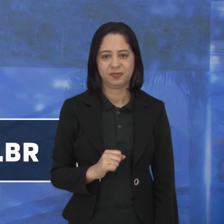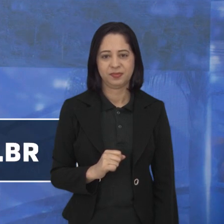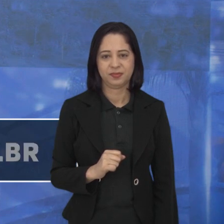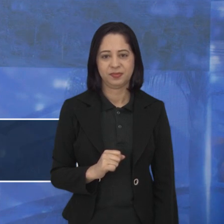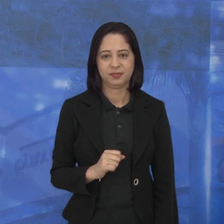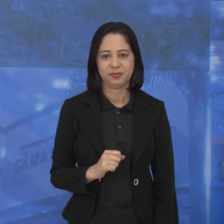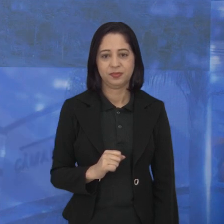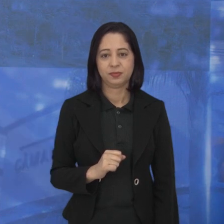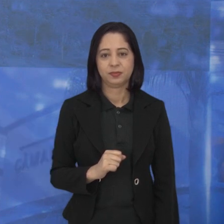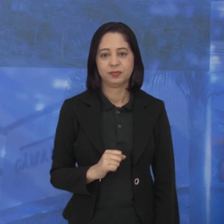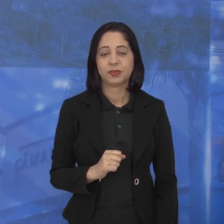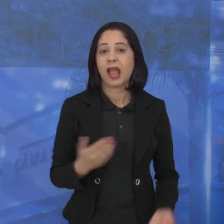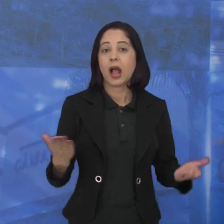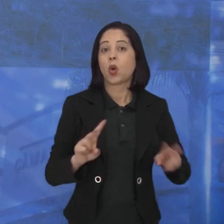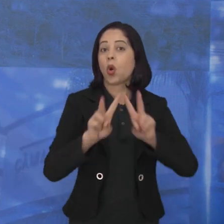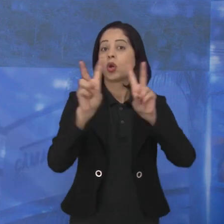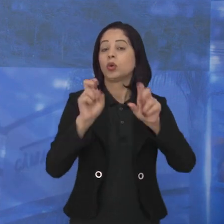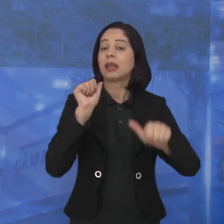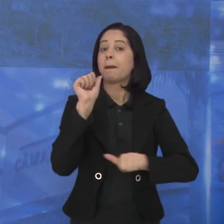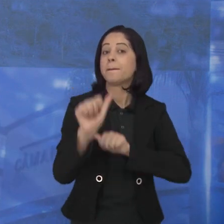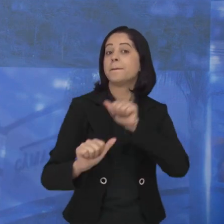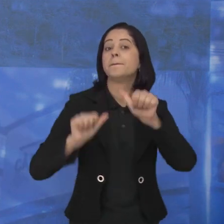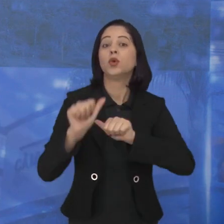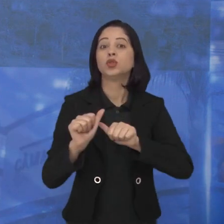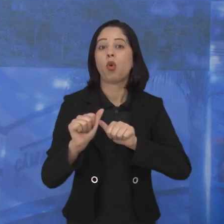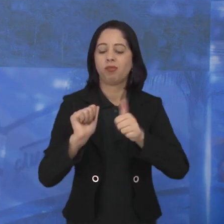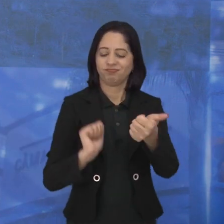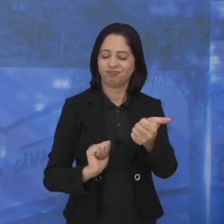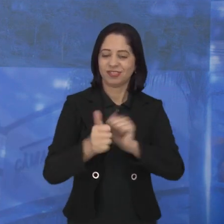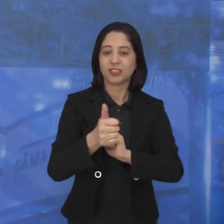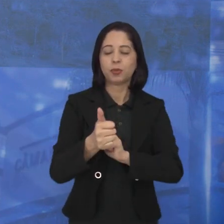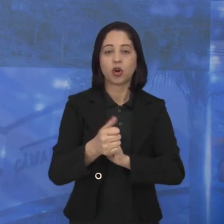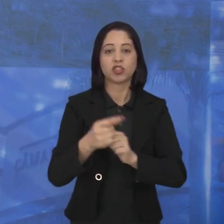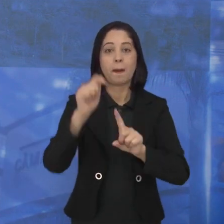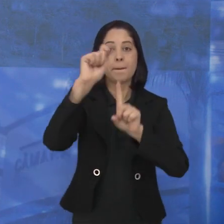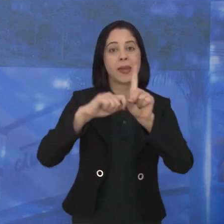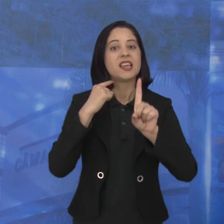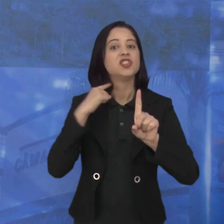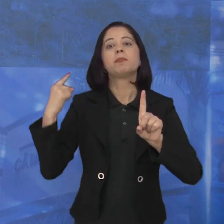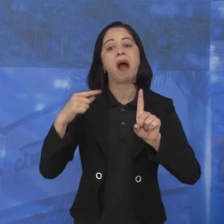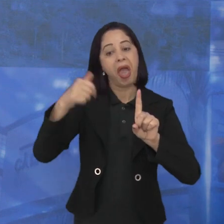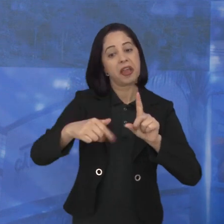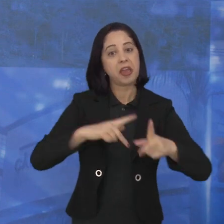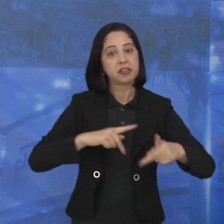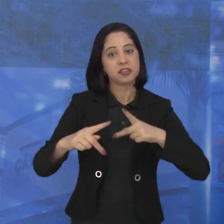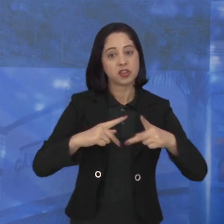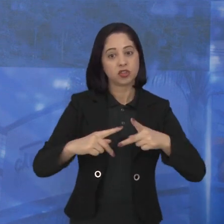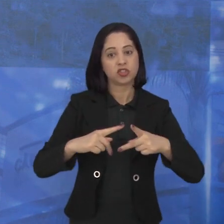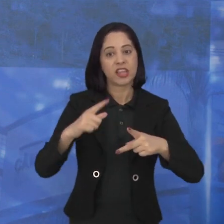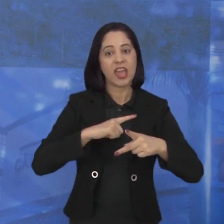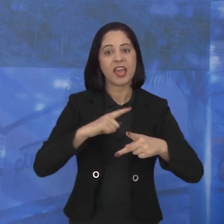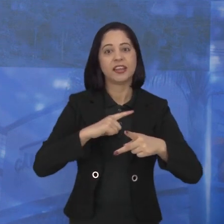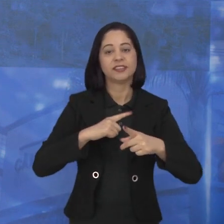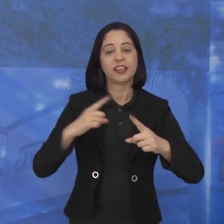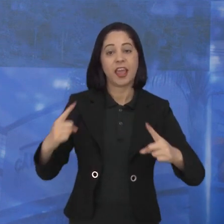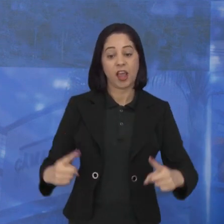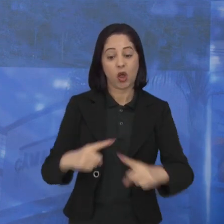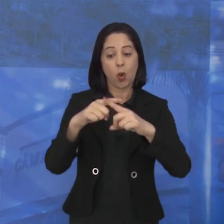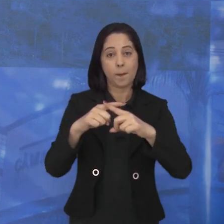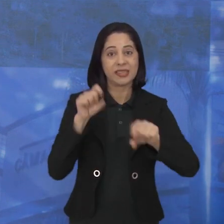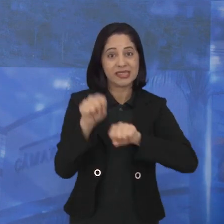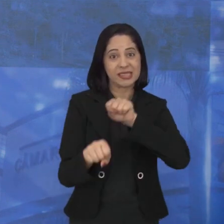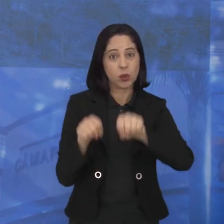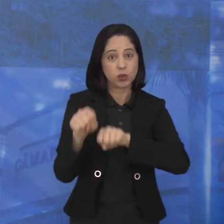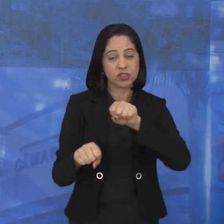câmarasempapel.câmarasjc.sp.gov.br. E a gente muda de assunto agora para falar de esporte. Em maio acontece aqui em São José dos Campos o Pan-Americano